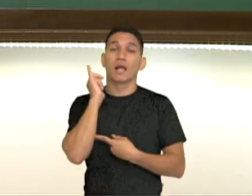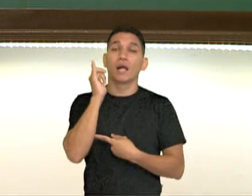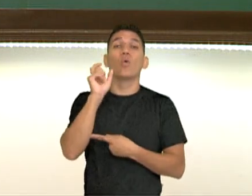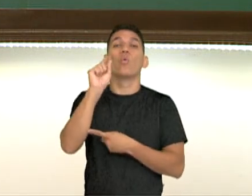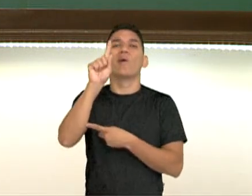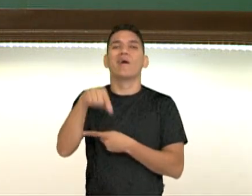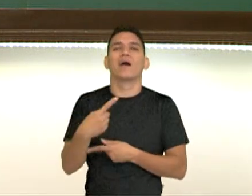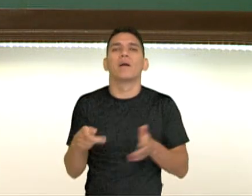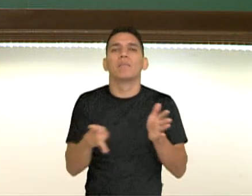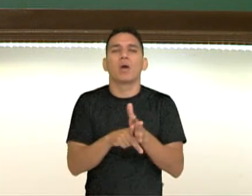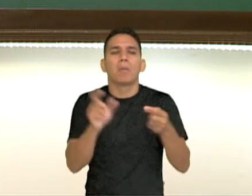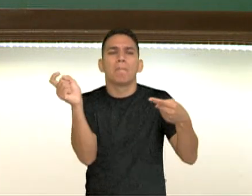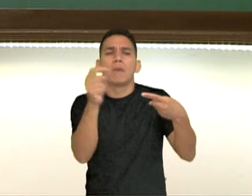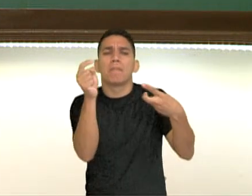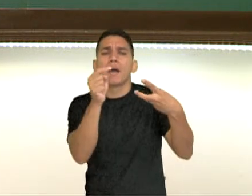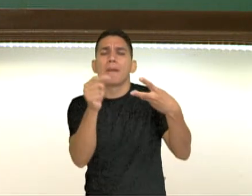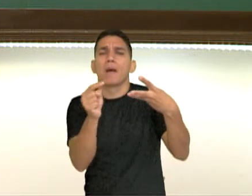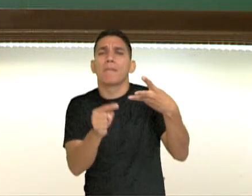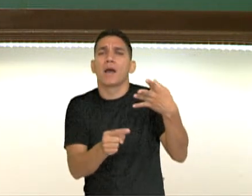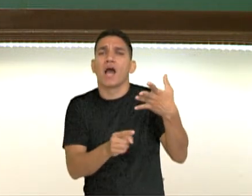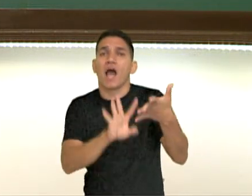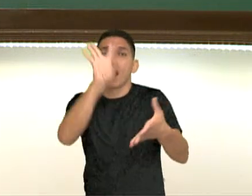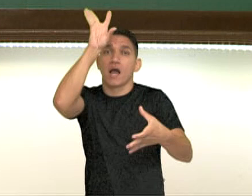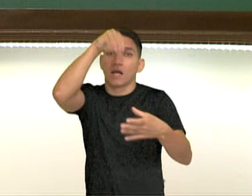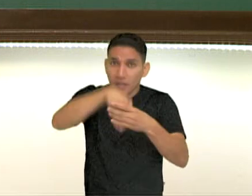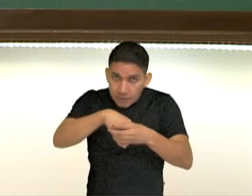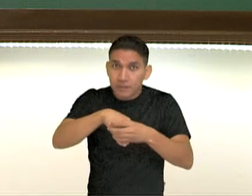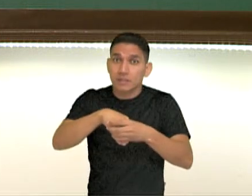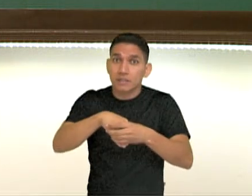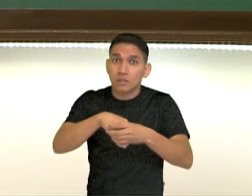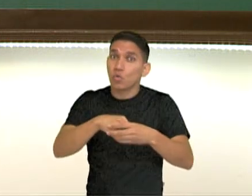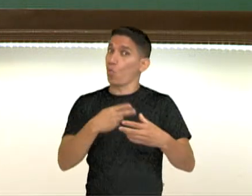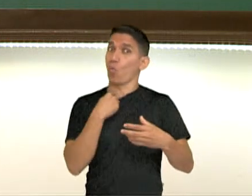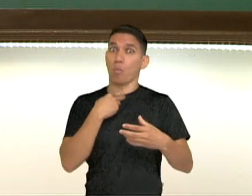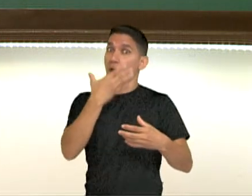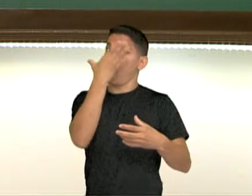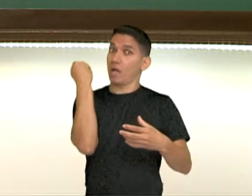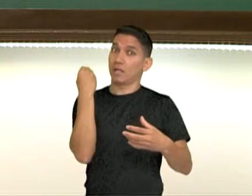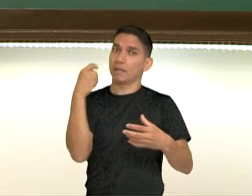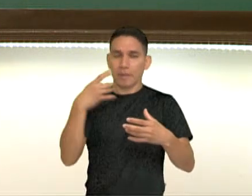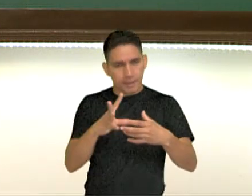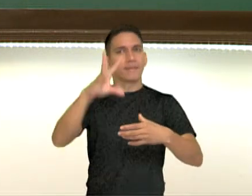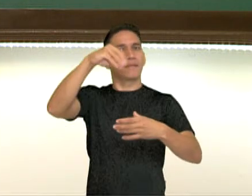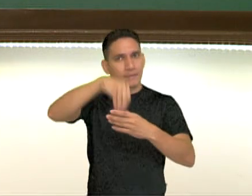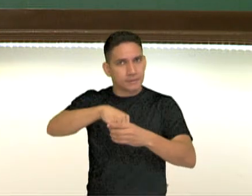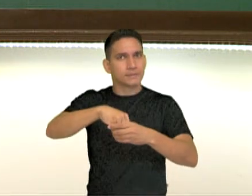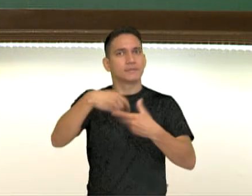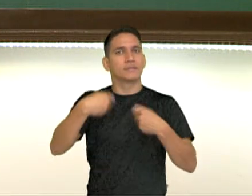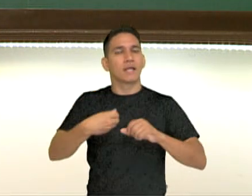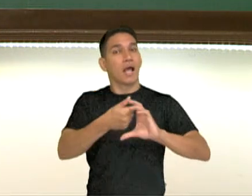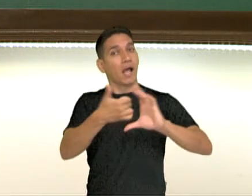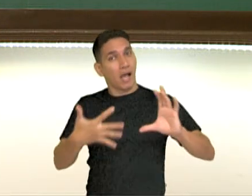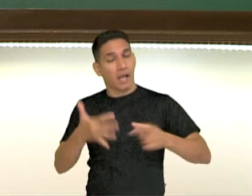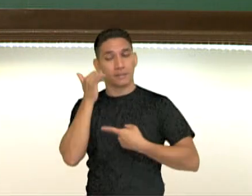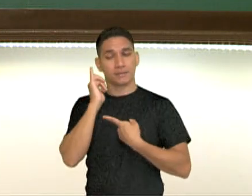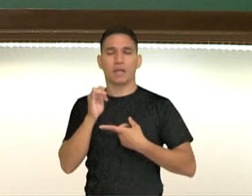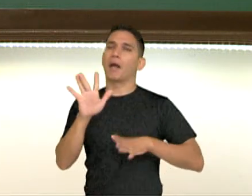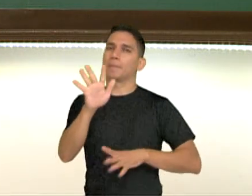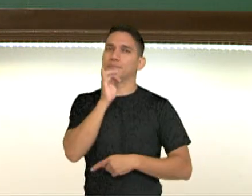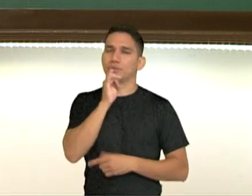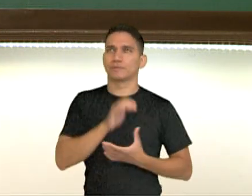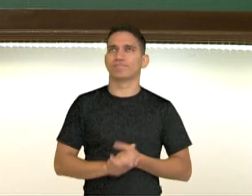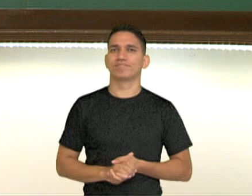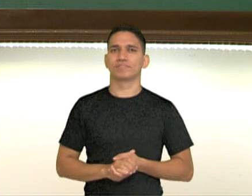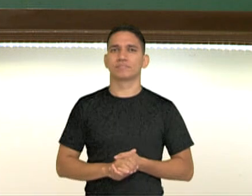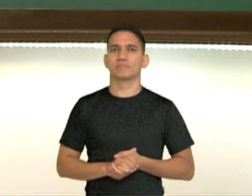são aqueles itens que não podem faltar em uma história, né, de características narrativas. Por exemplo, né,